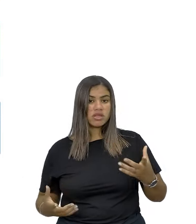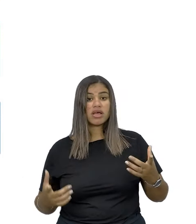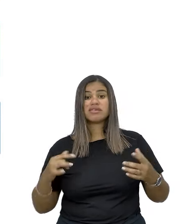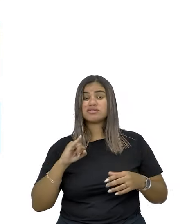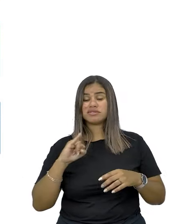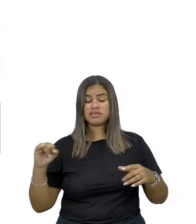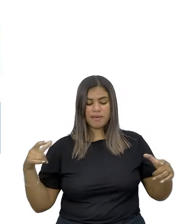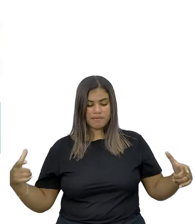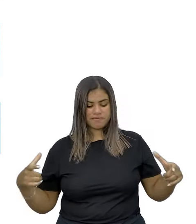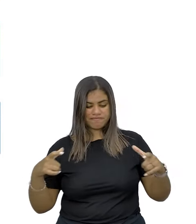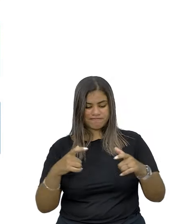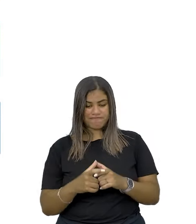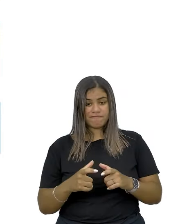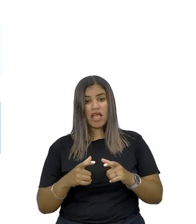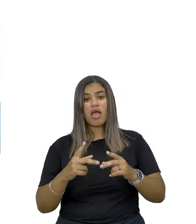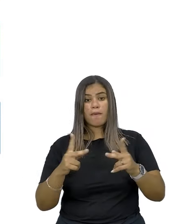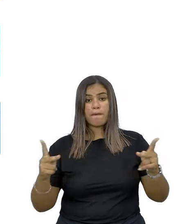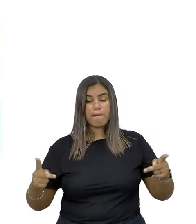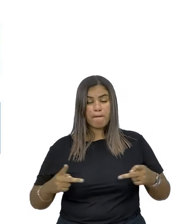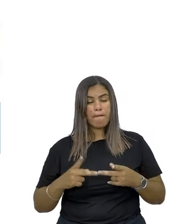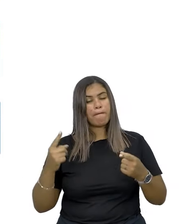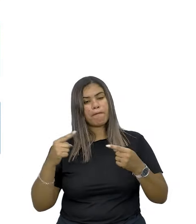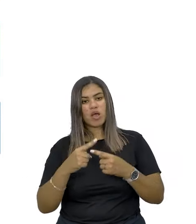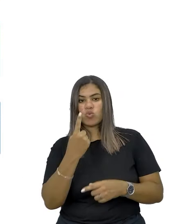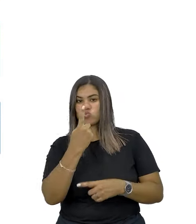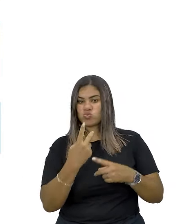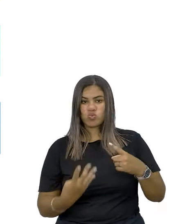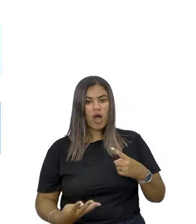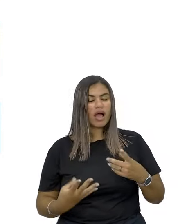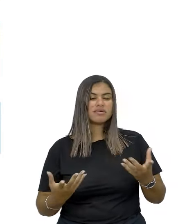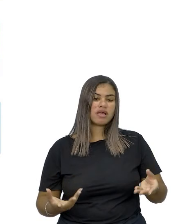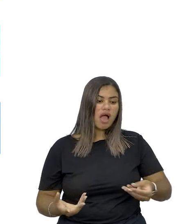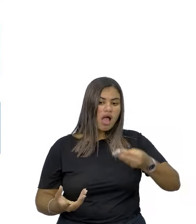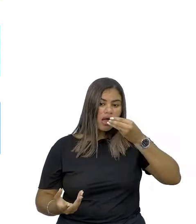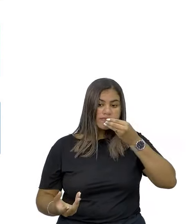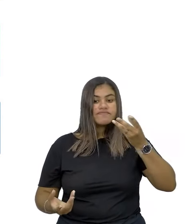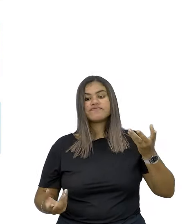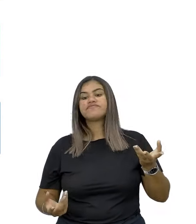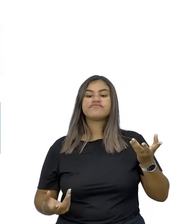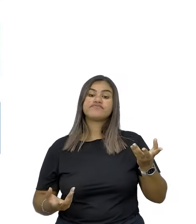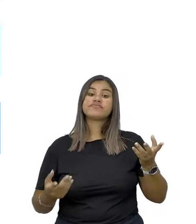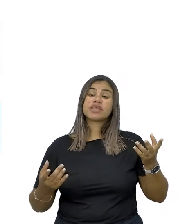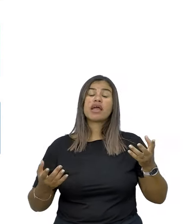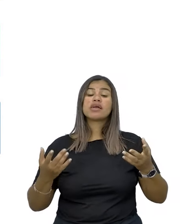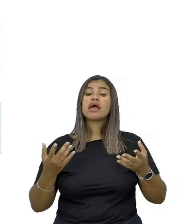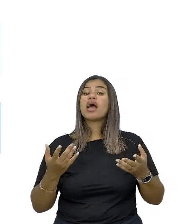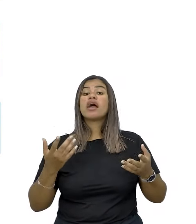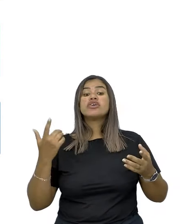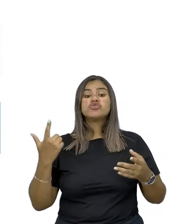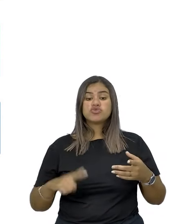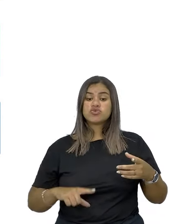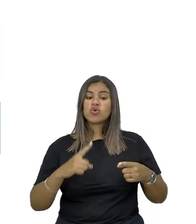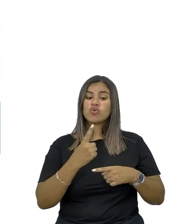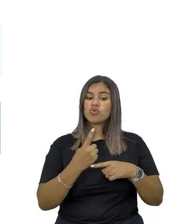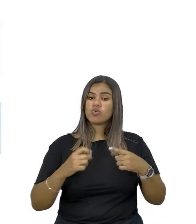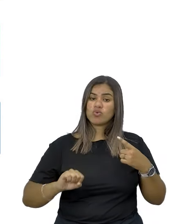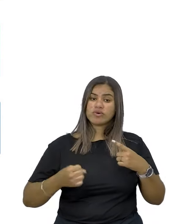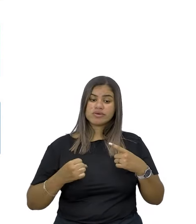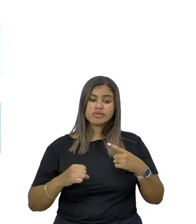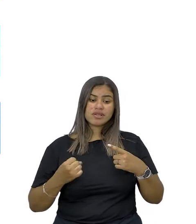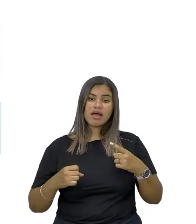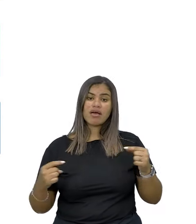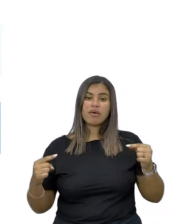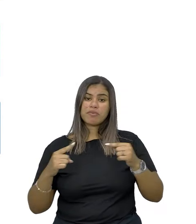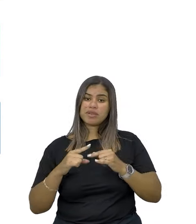1/4 da pizza, aquela sequência que vem dividindo. Então, isso é interessante para a gente pensar, né? E se eu pegar 1/8 da pizza e dividir ao meio, na verdade, eu